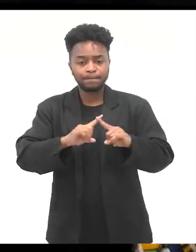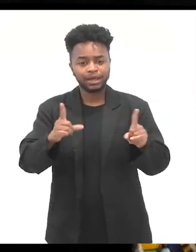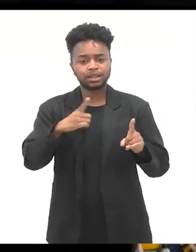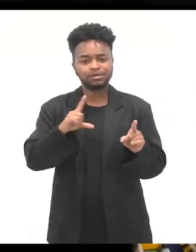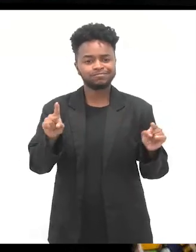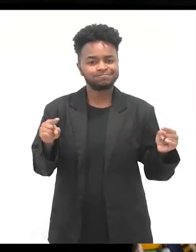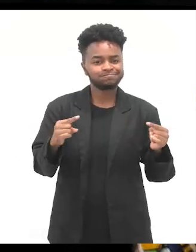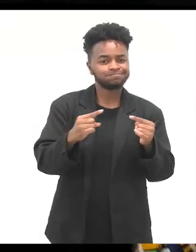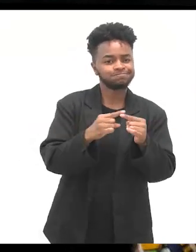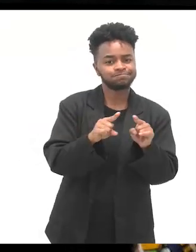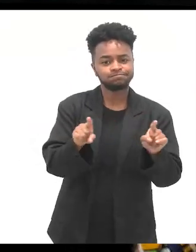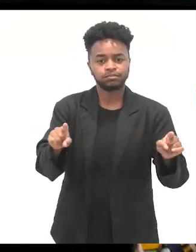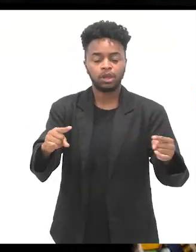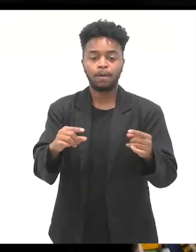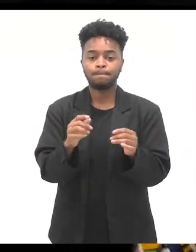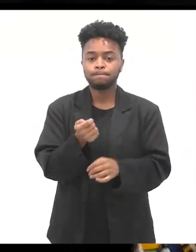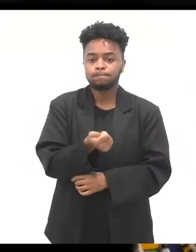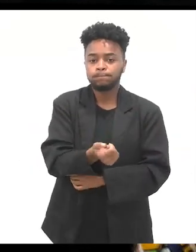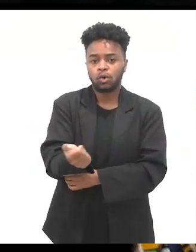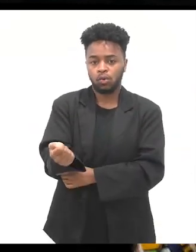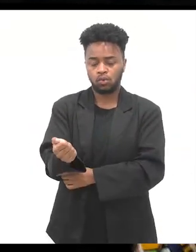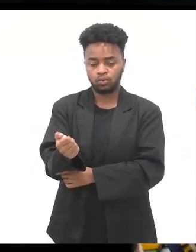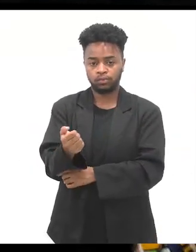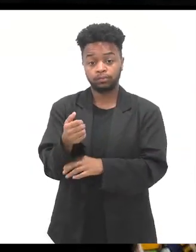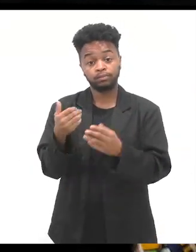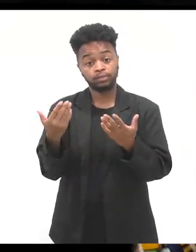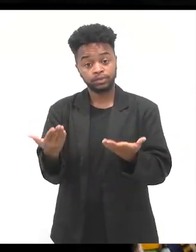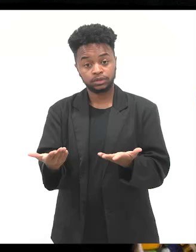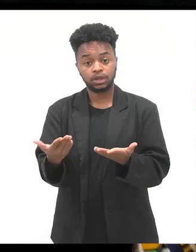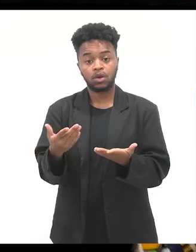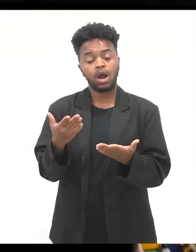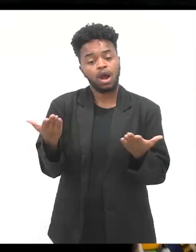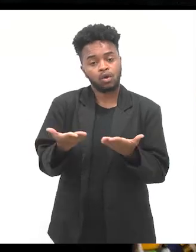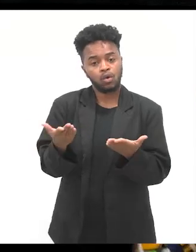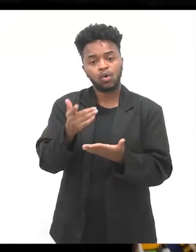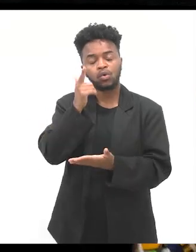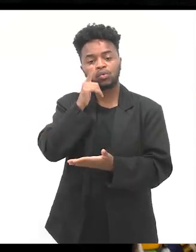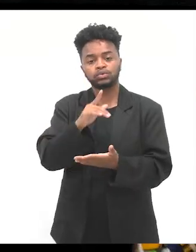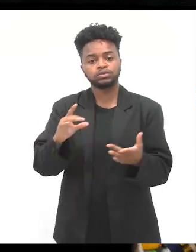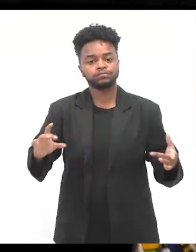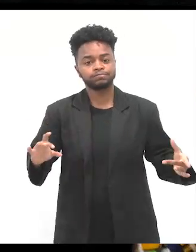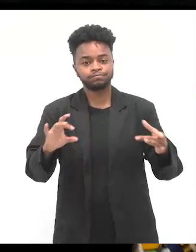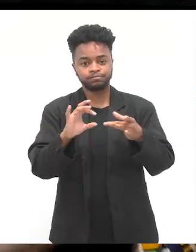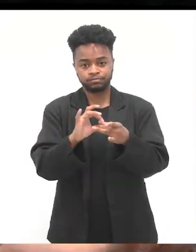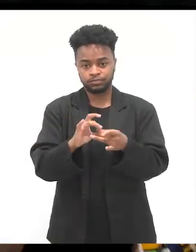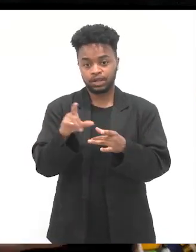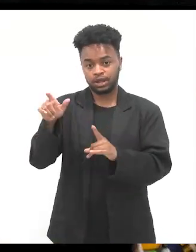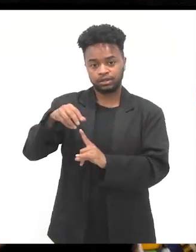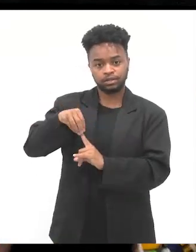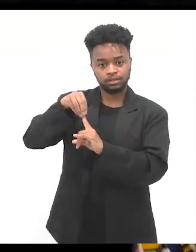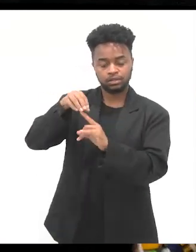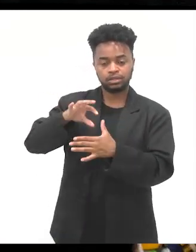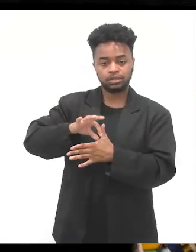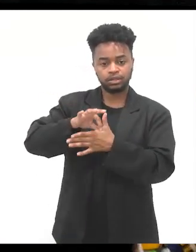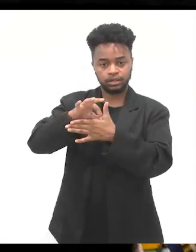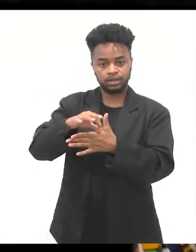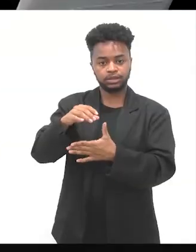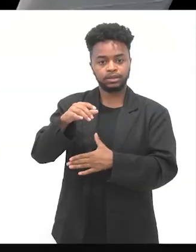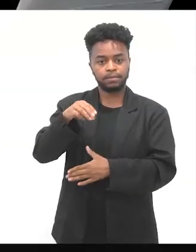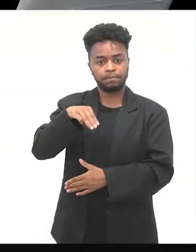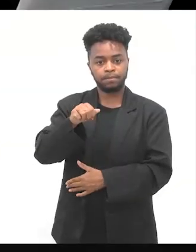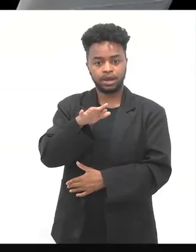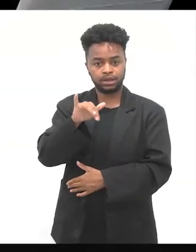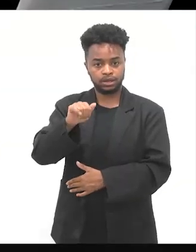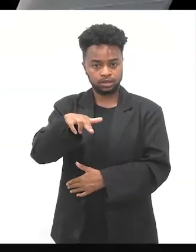mas elas se cruzaram muito pouco ao longo desses anos todos, né? Então, essa possibilidade que a gente teve, cabeçado pela Mariana, da